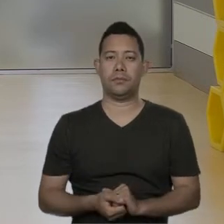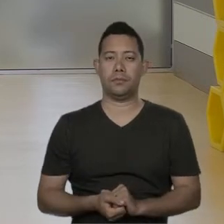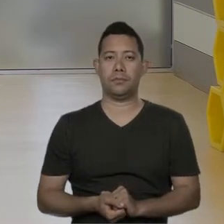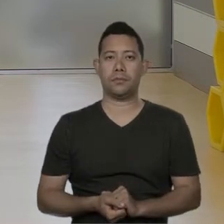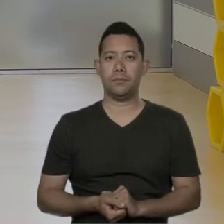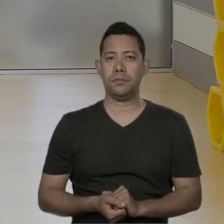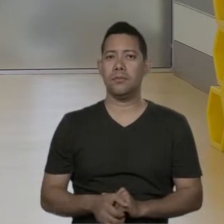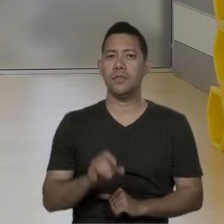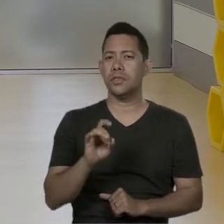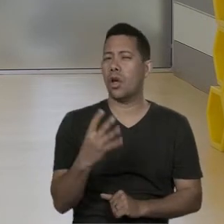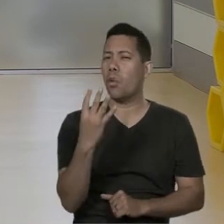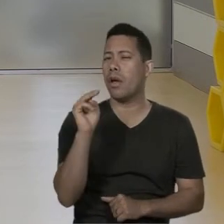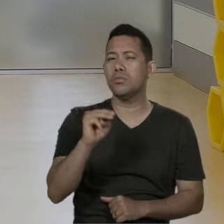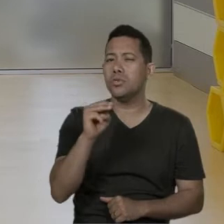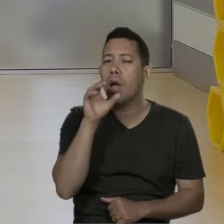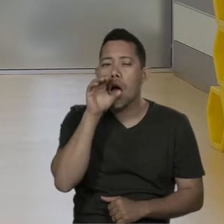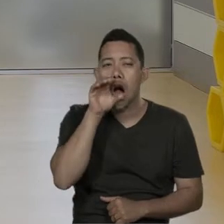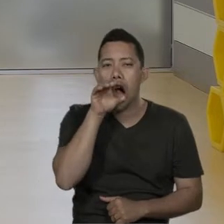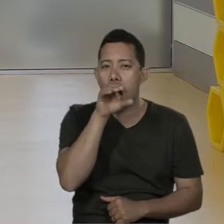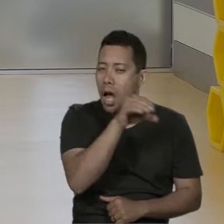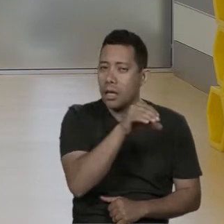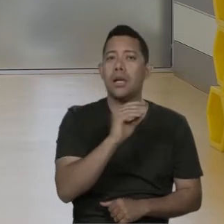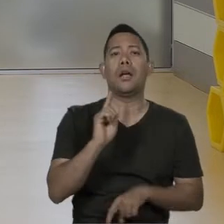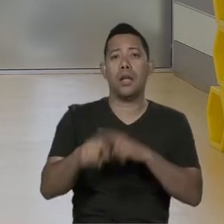do aquecimento, são apenas 4 minutinhos.